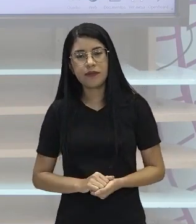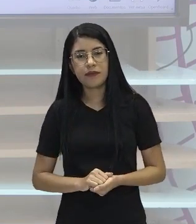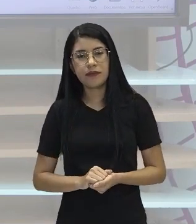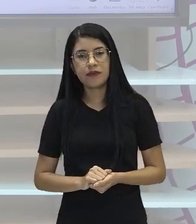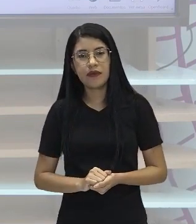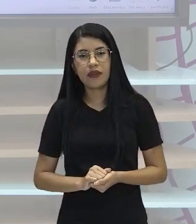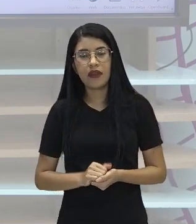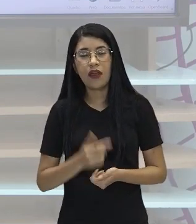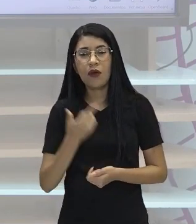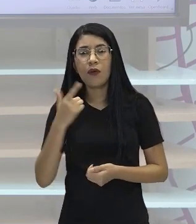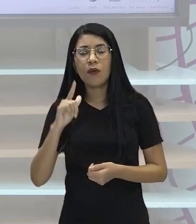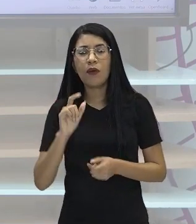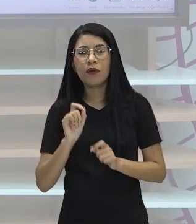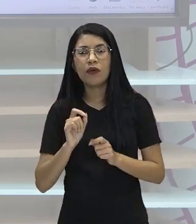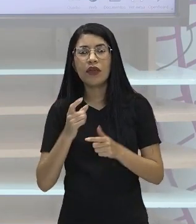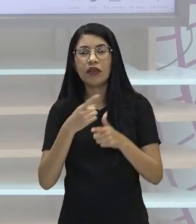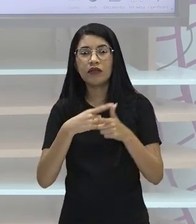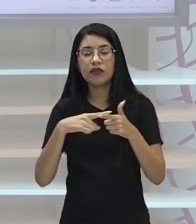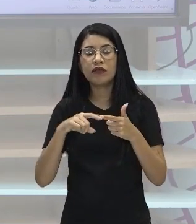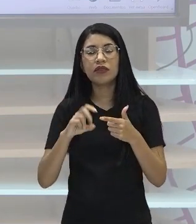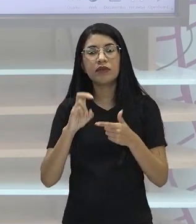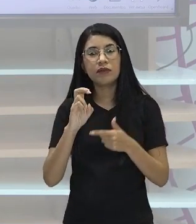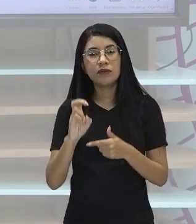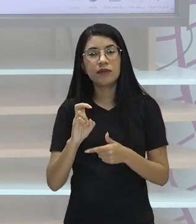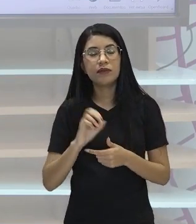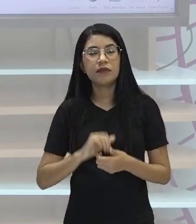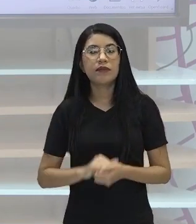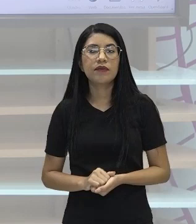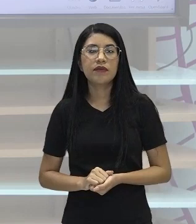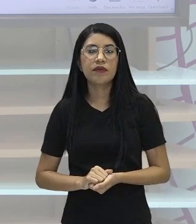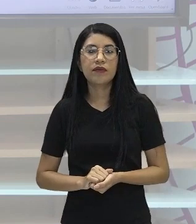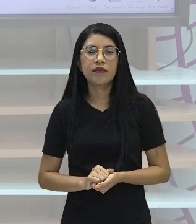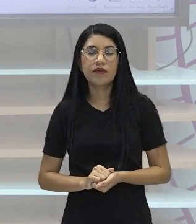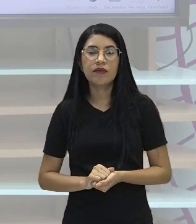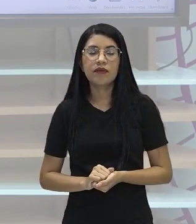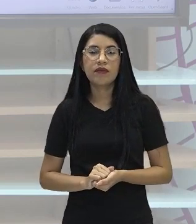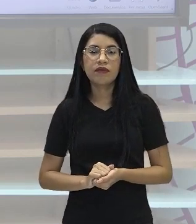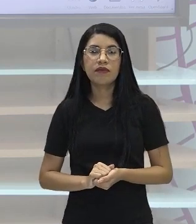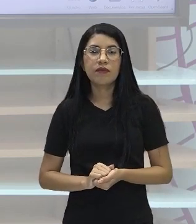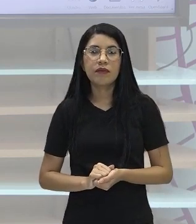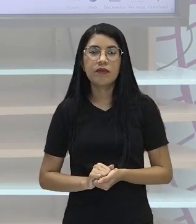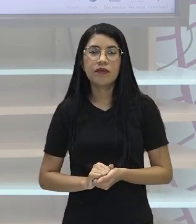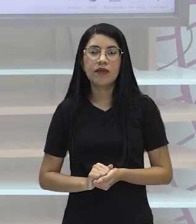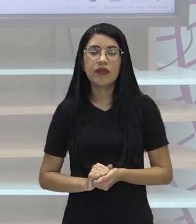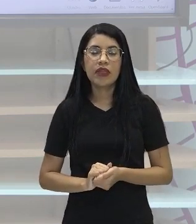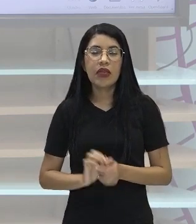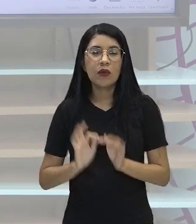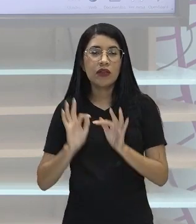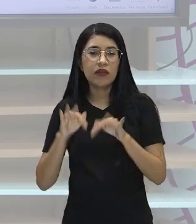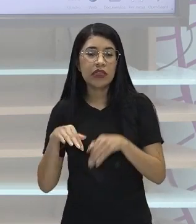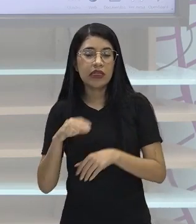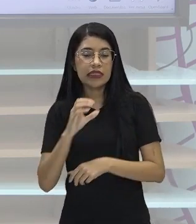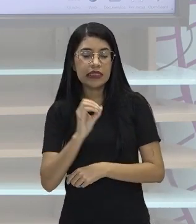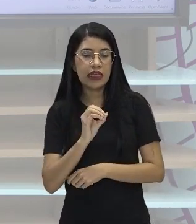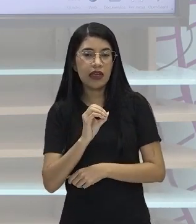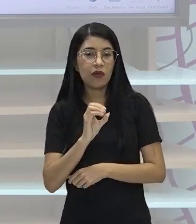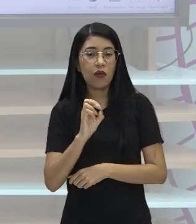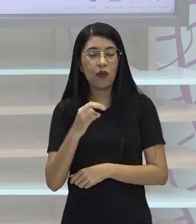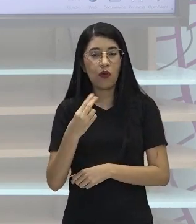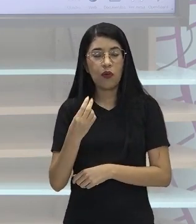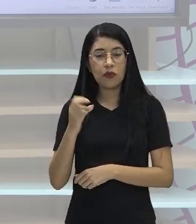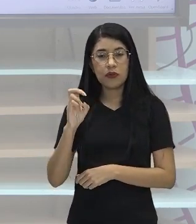próximo critério. Qual é o próximo critério? O próximo critério é 5. O número é divisível por 5, ele termina em 0 e 5. Não é o nosso